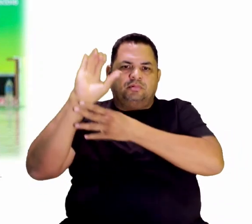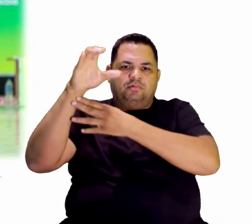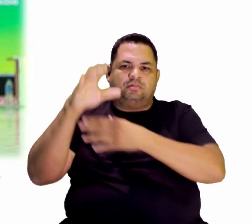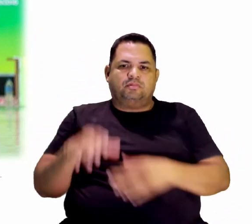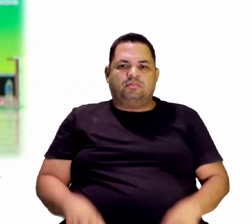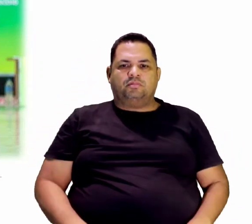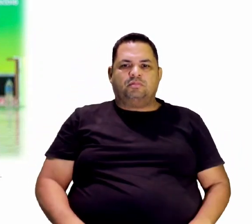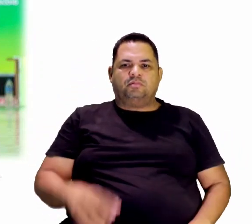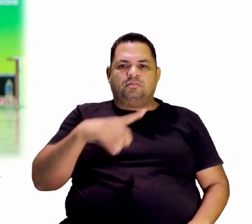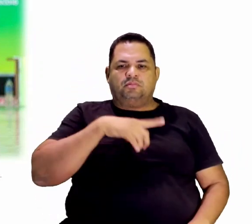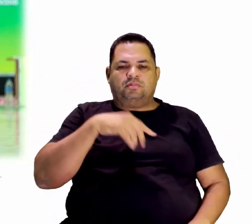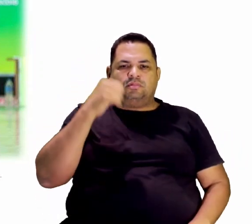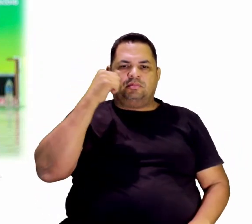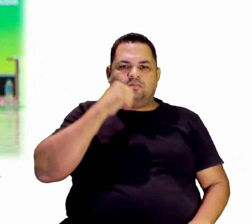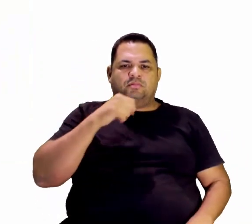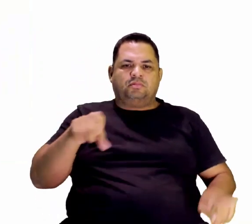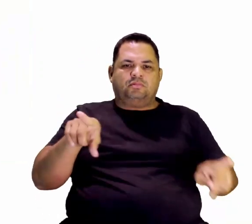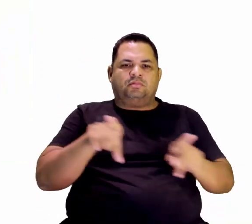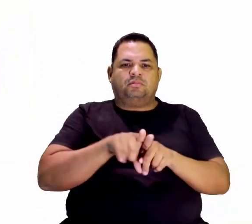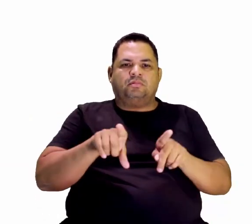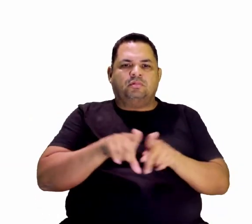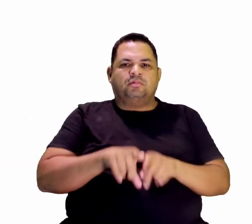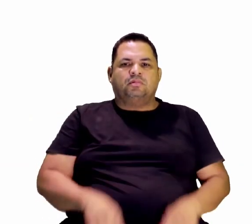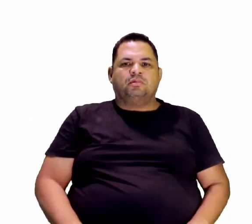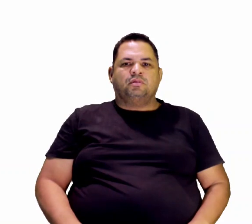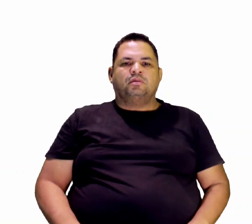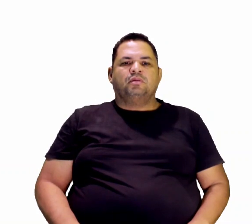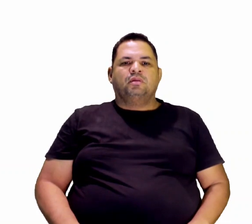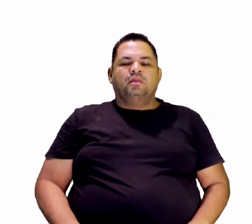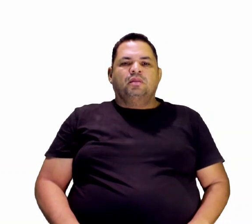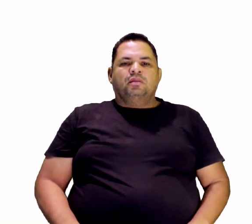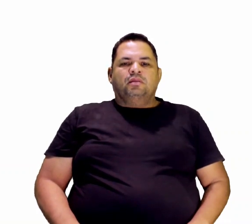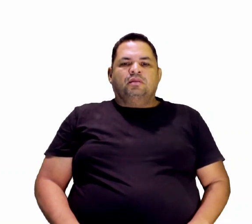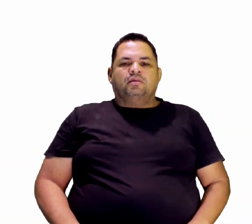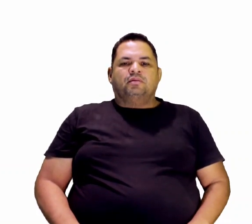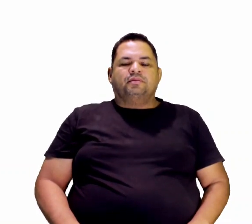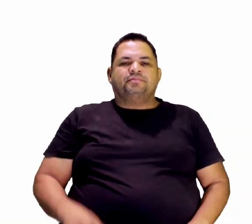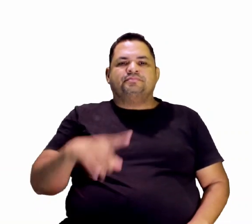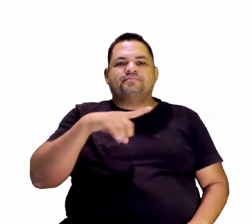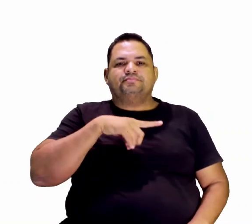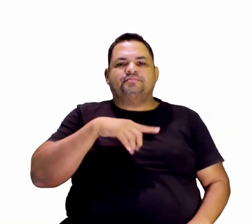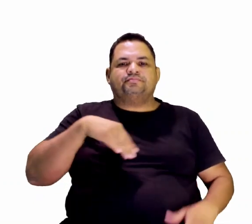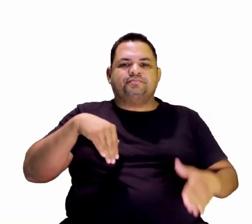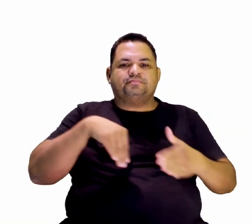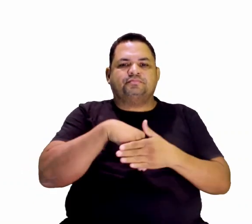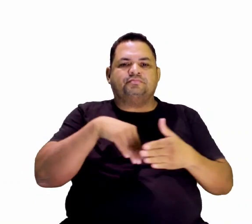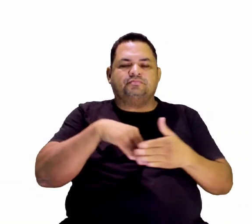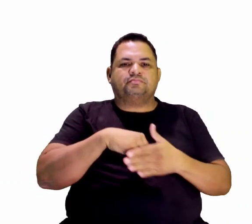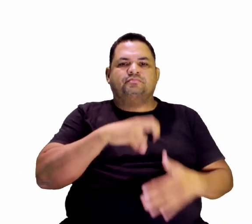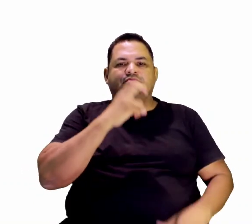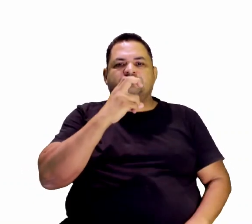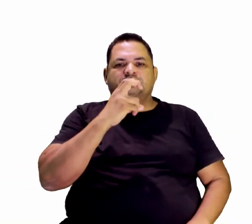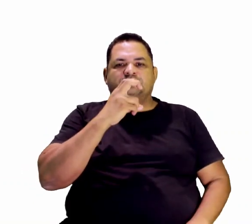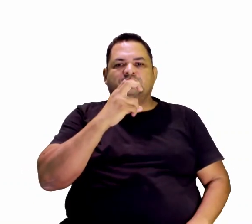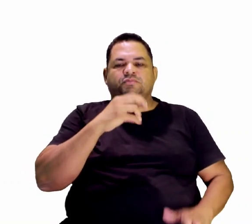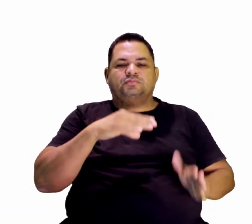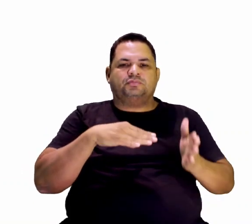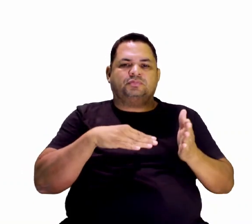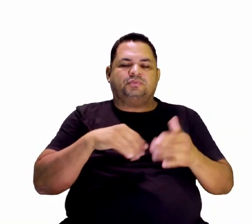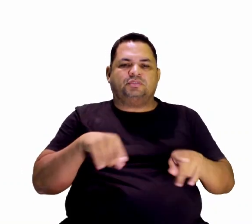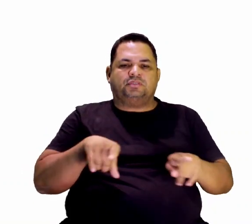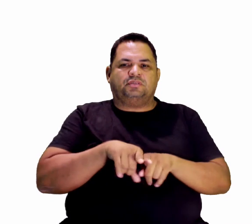uma bola morta, né? Não está mais em jogo. Outra questão, se o jogador tiver